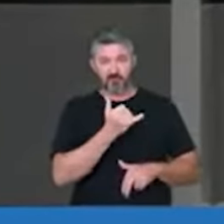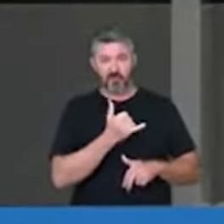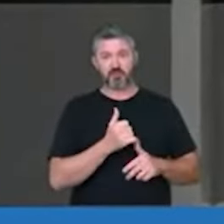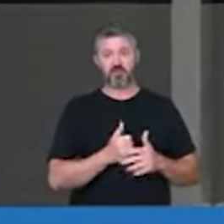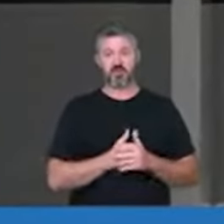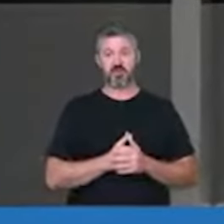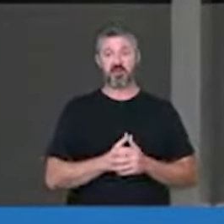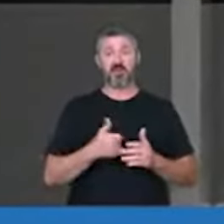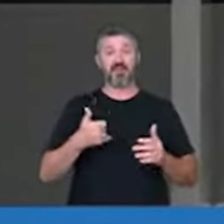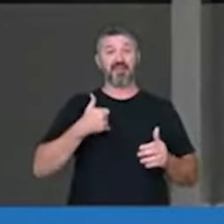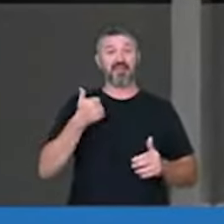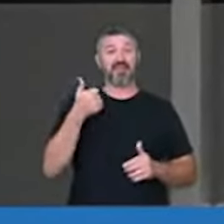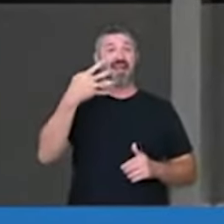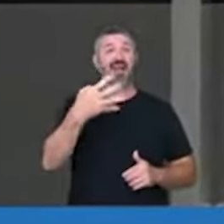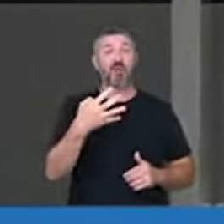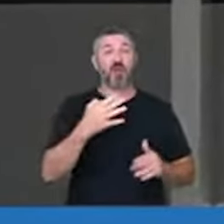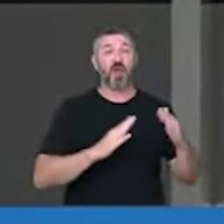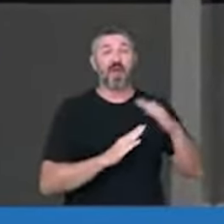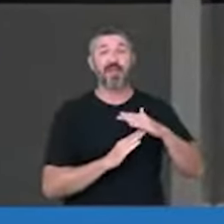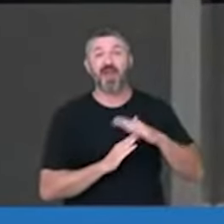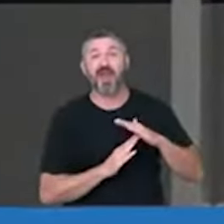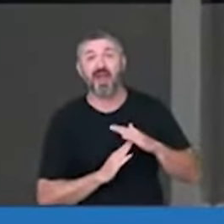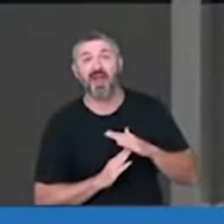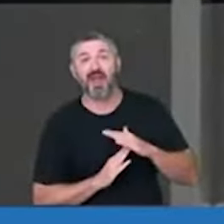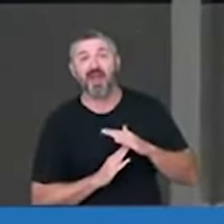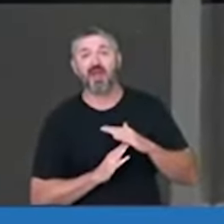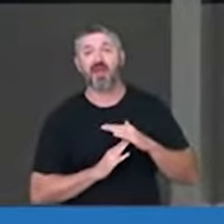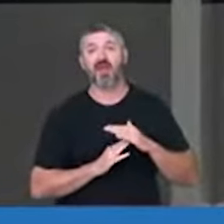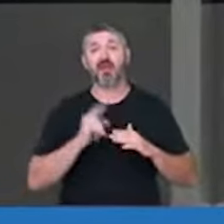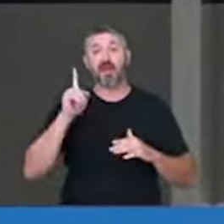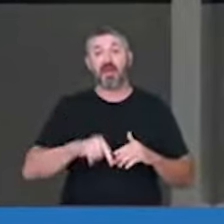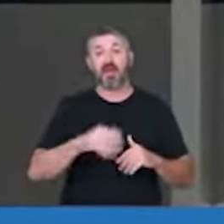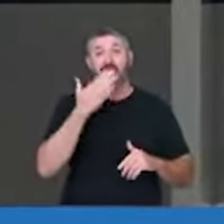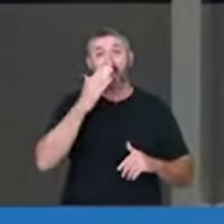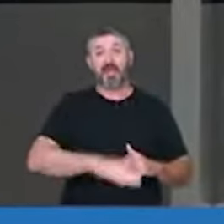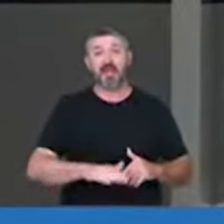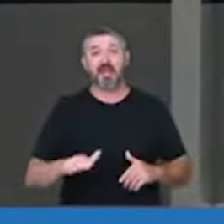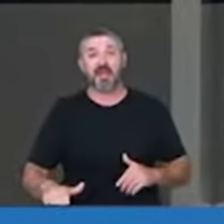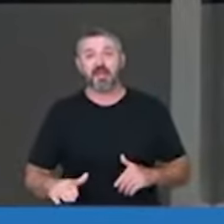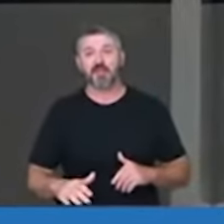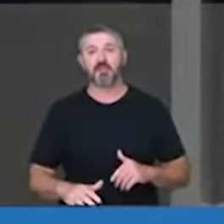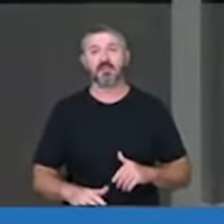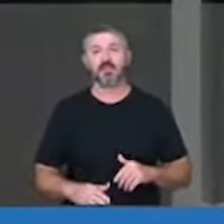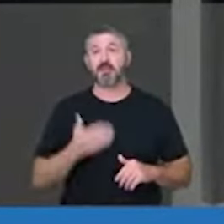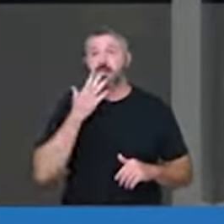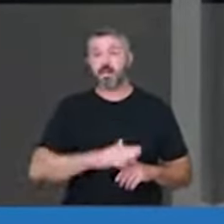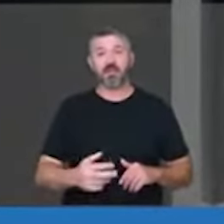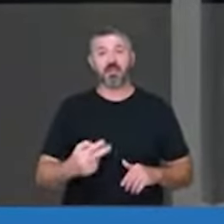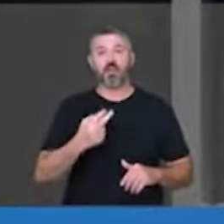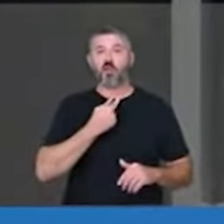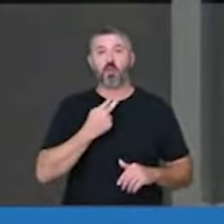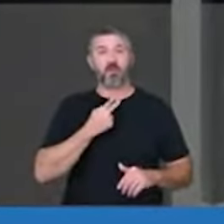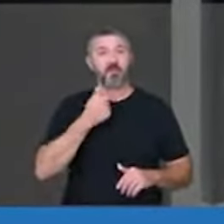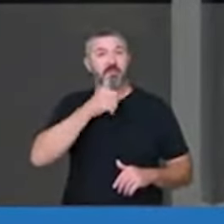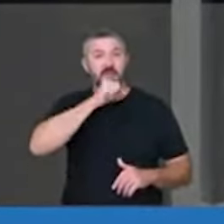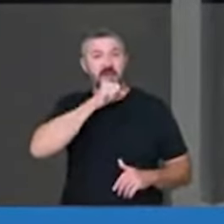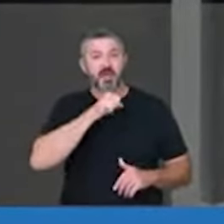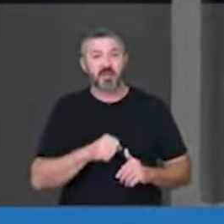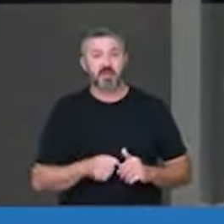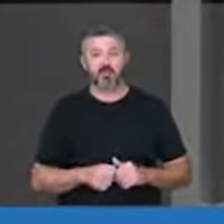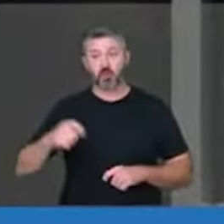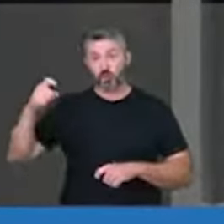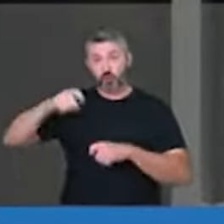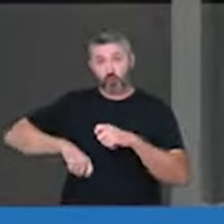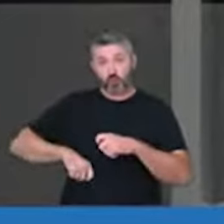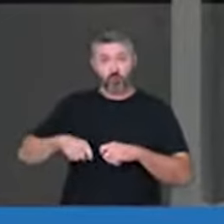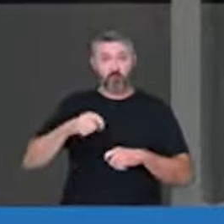até 14 anos de idade. São crianças, portanto. Criança não é mãe. E estuprador